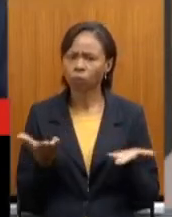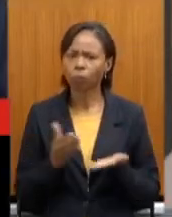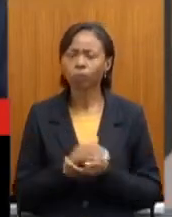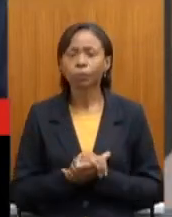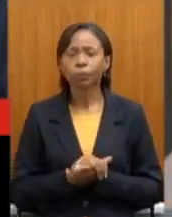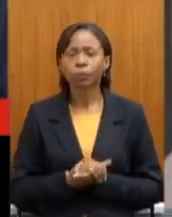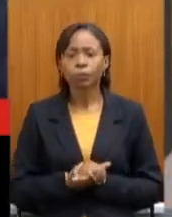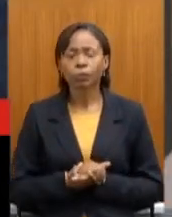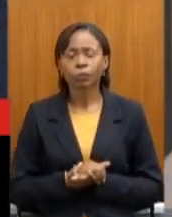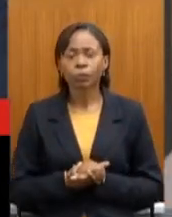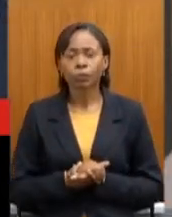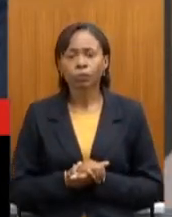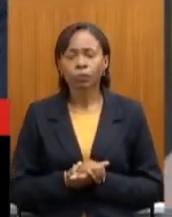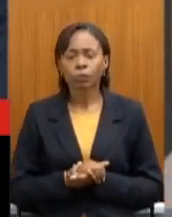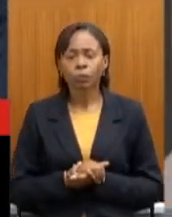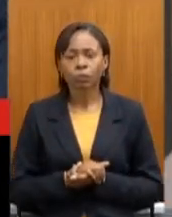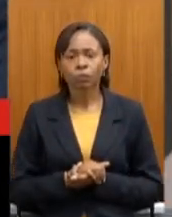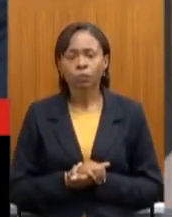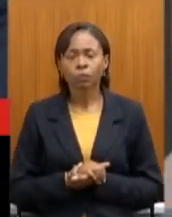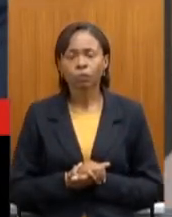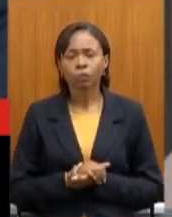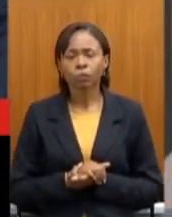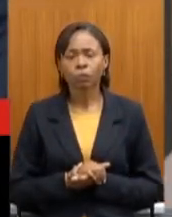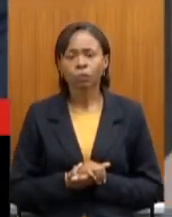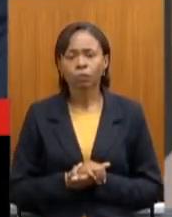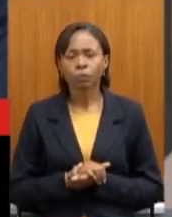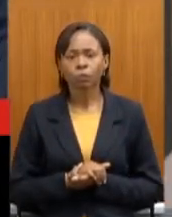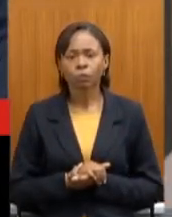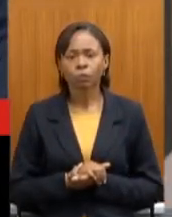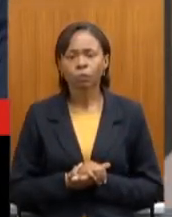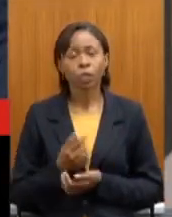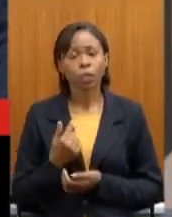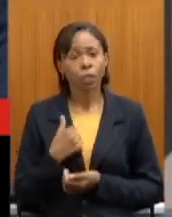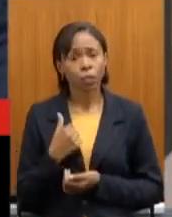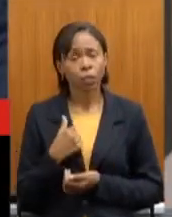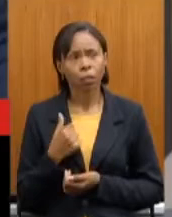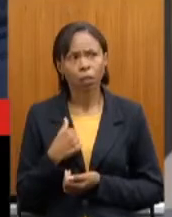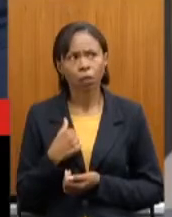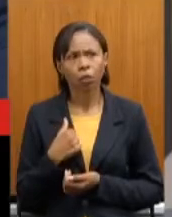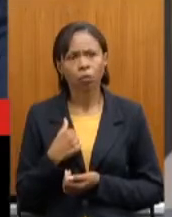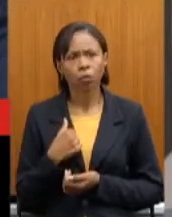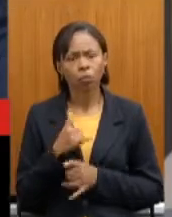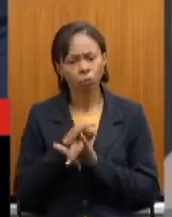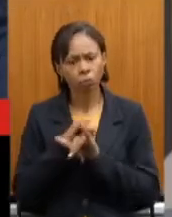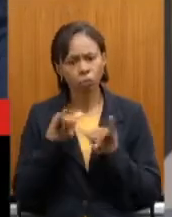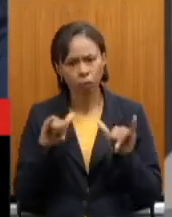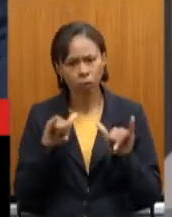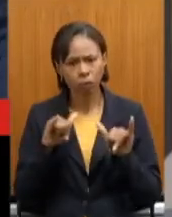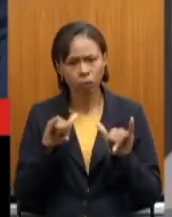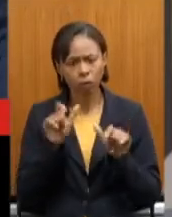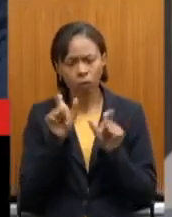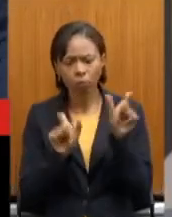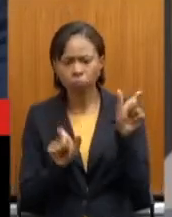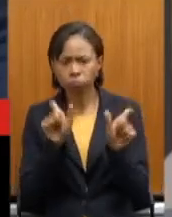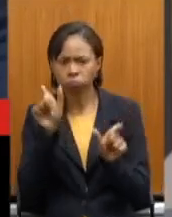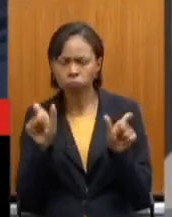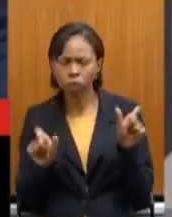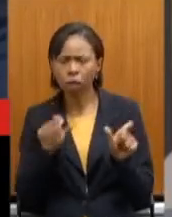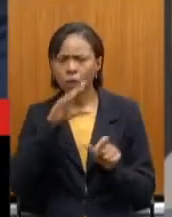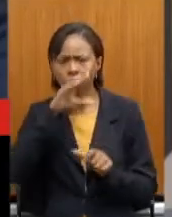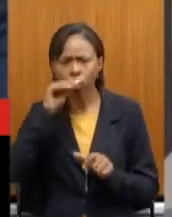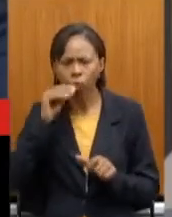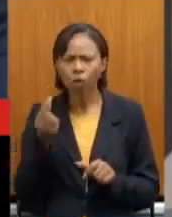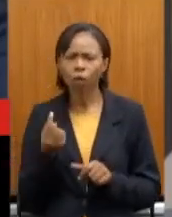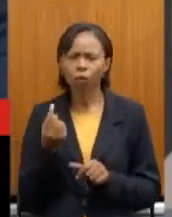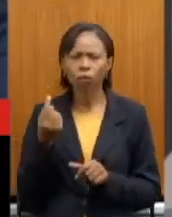e eu tenho nos últimos dias me dirigido aos servidores públicos em todas as minhas